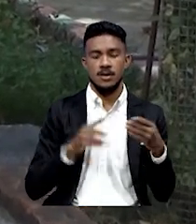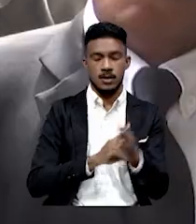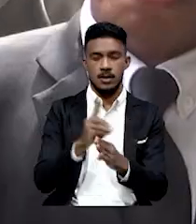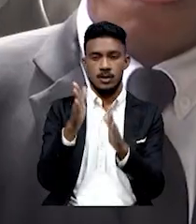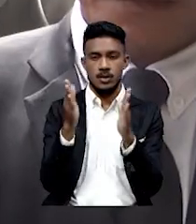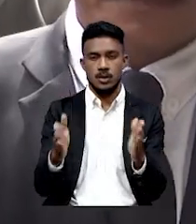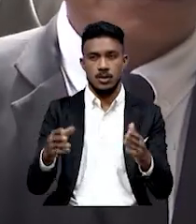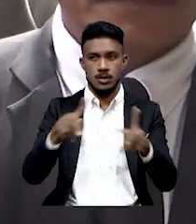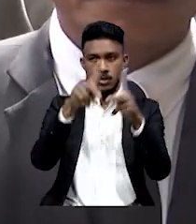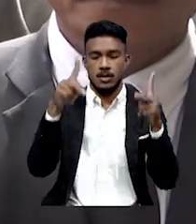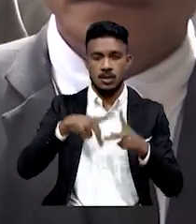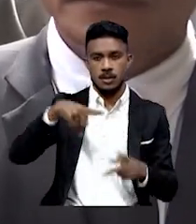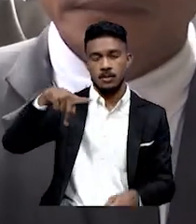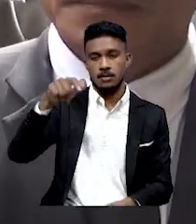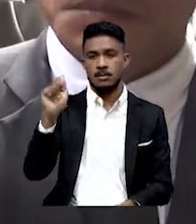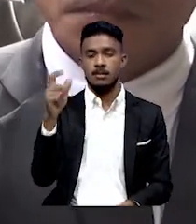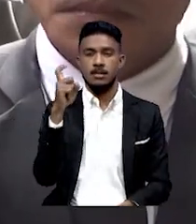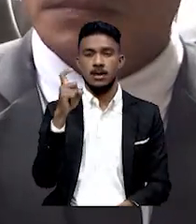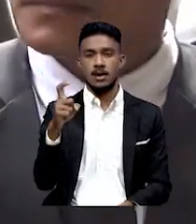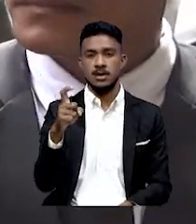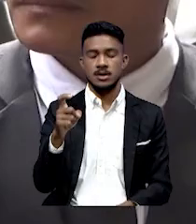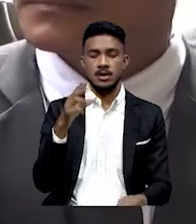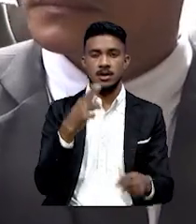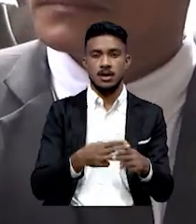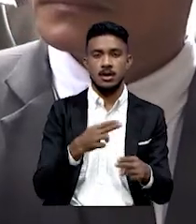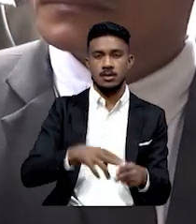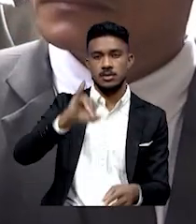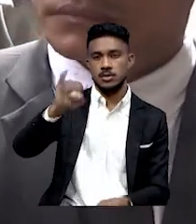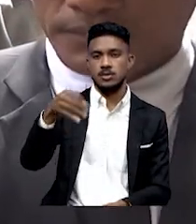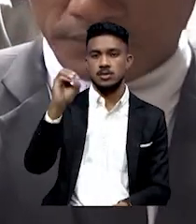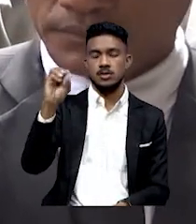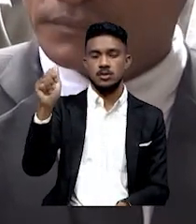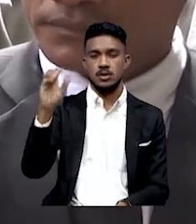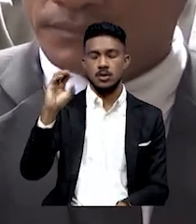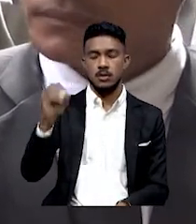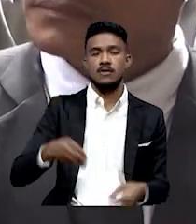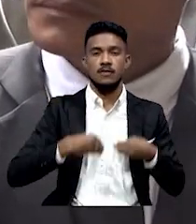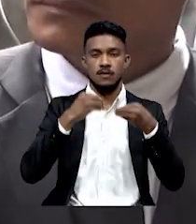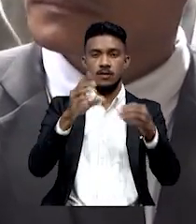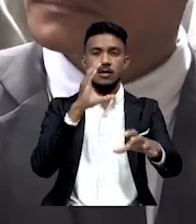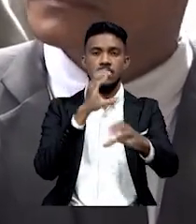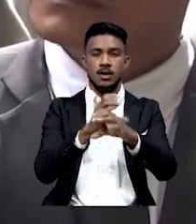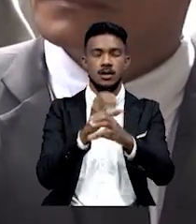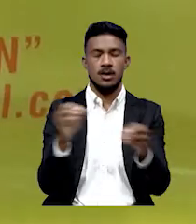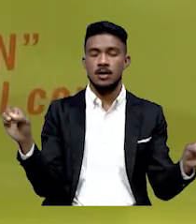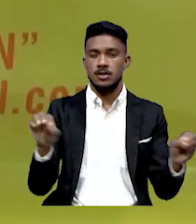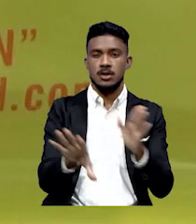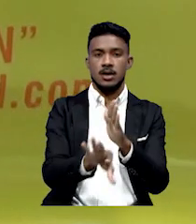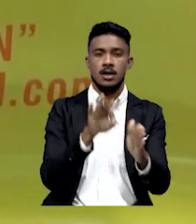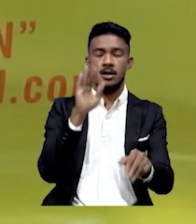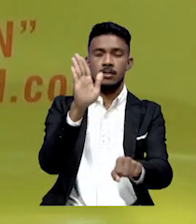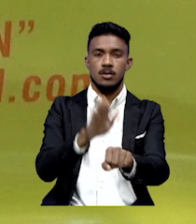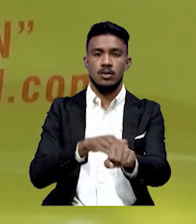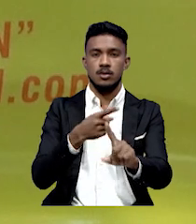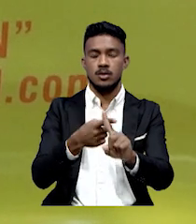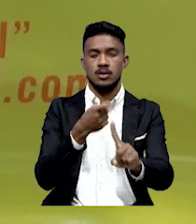Companhia Pax João Paulo da Costa Rangel Hateten oferece transporte ne. La os tan bahetan pedido ruma husi seminário